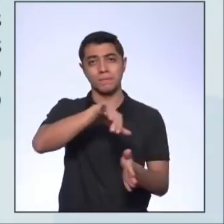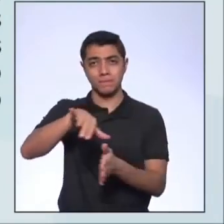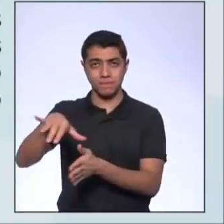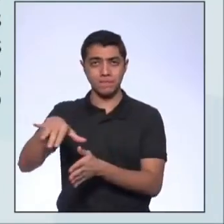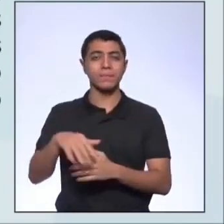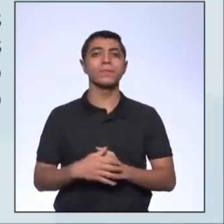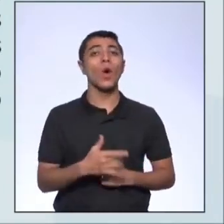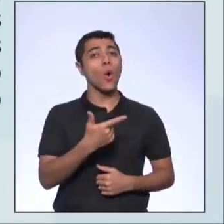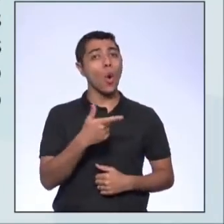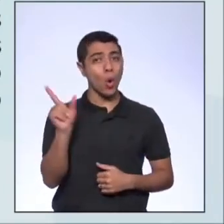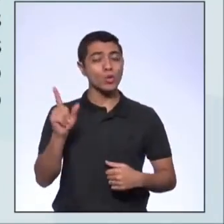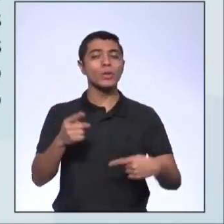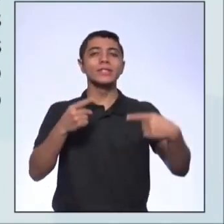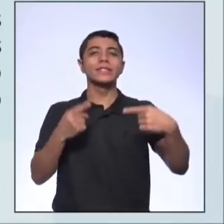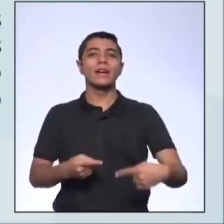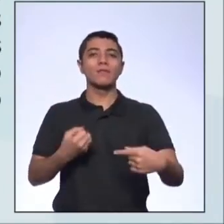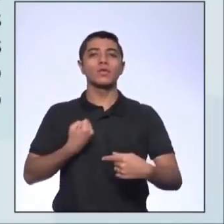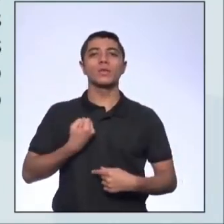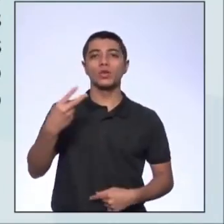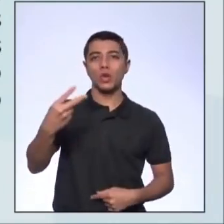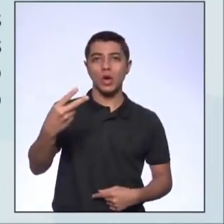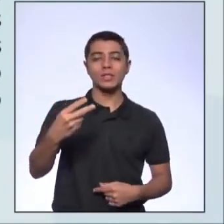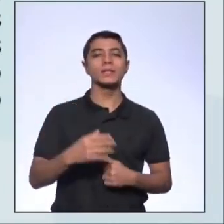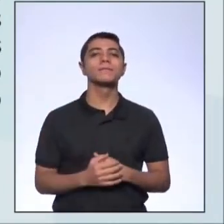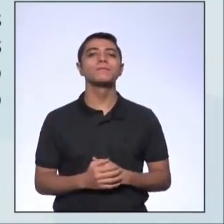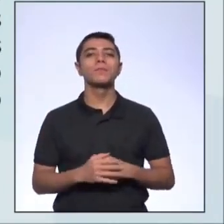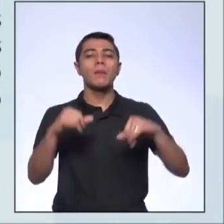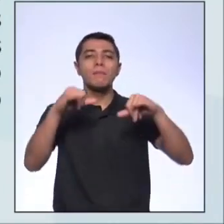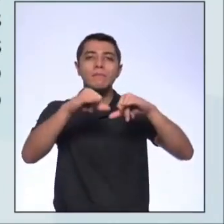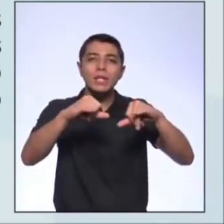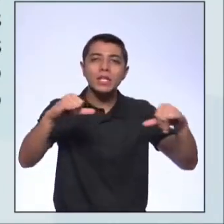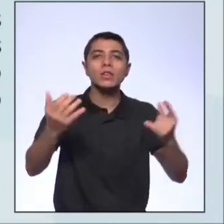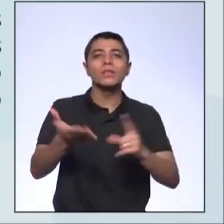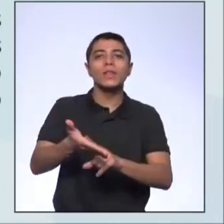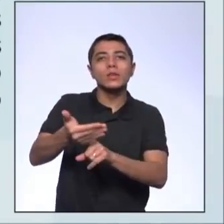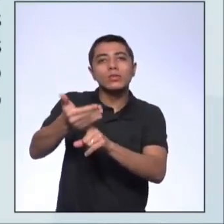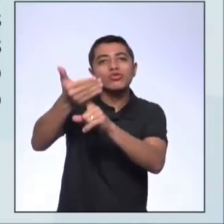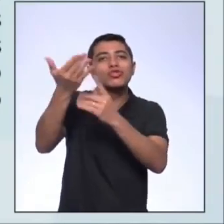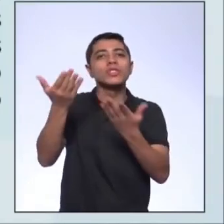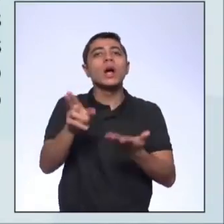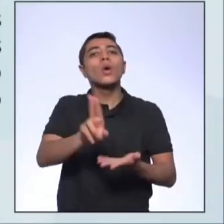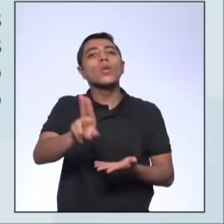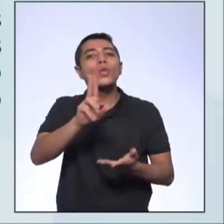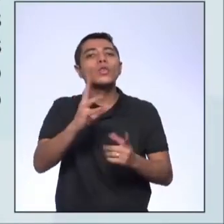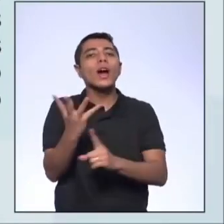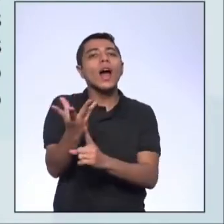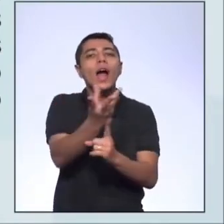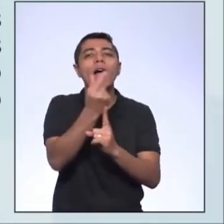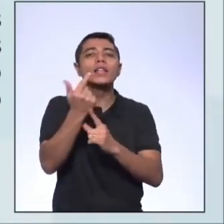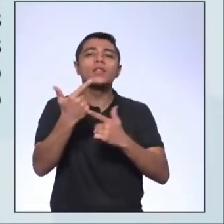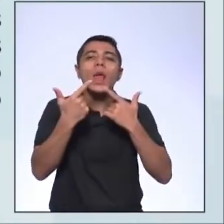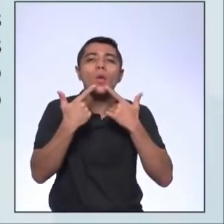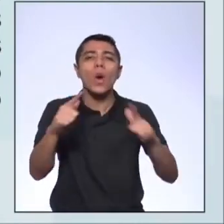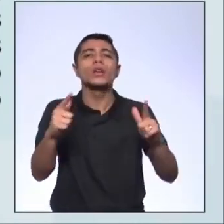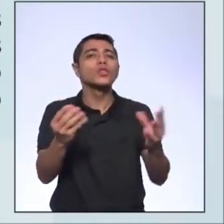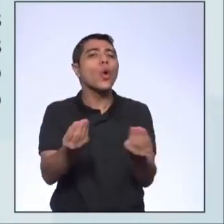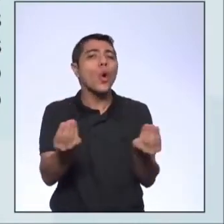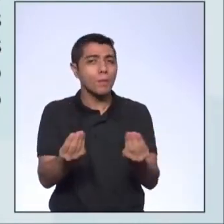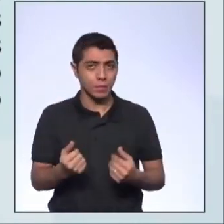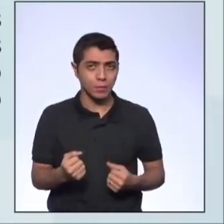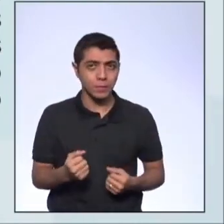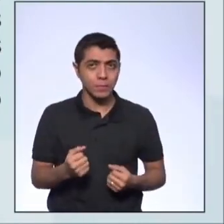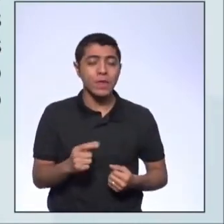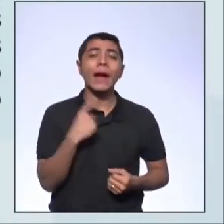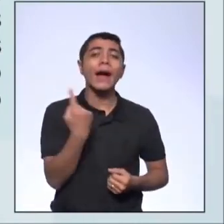2. Utilização das mídias e da tecnologia pelas diversas linguagens artísticas, tá? Então, como que a gente vai